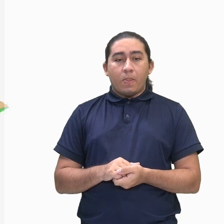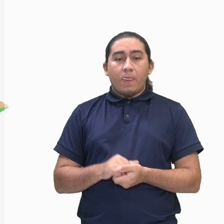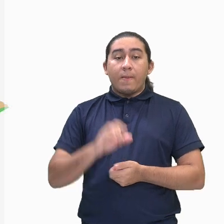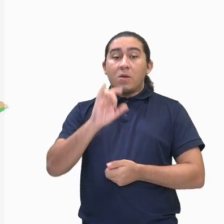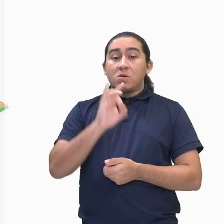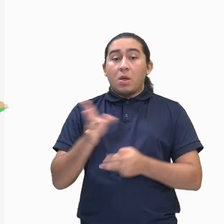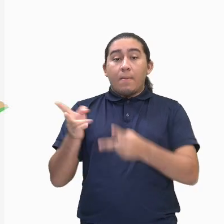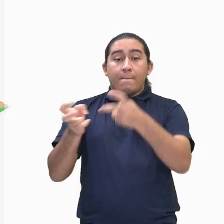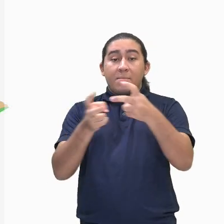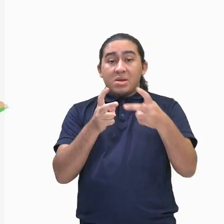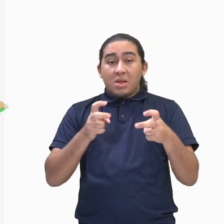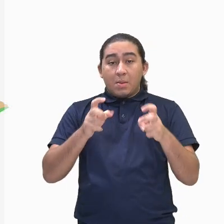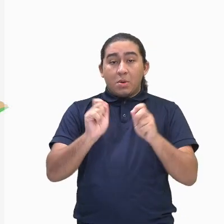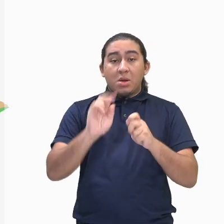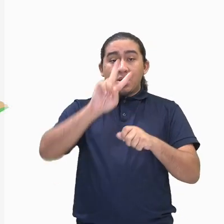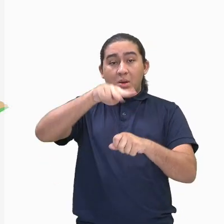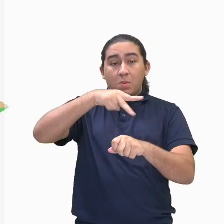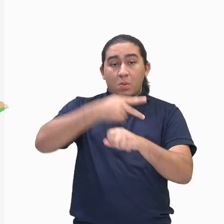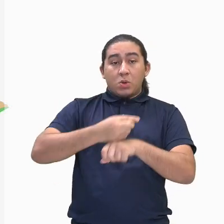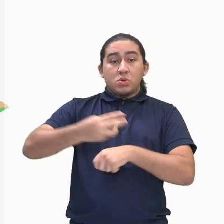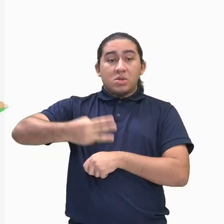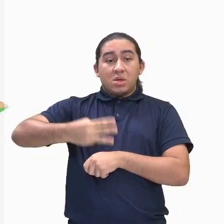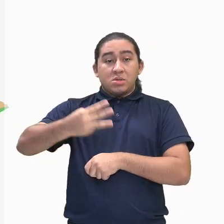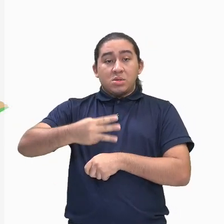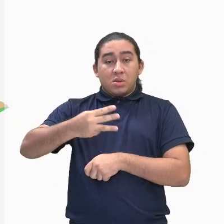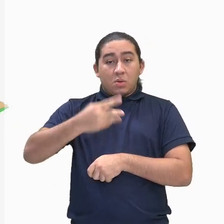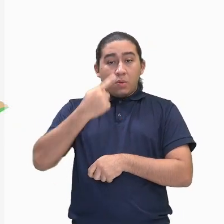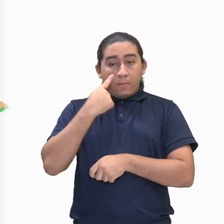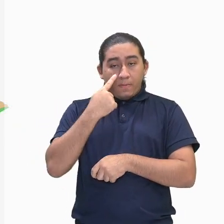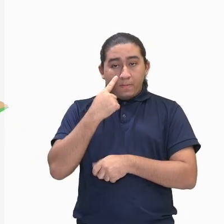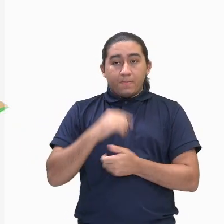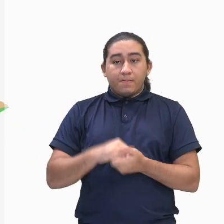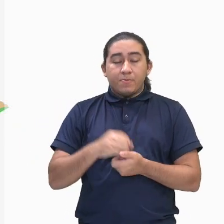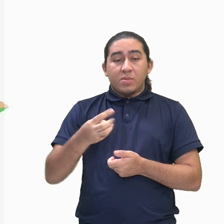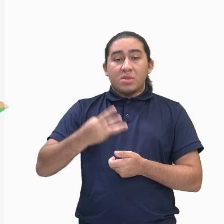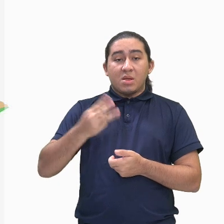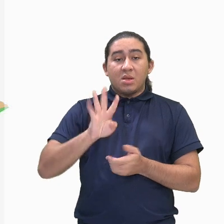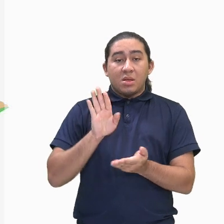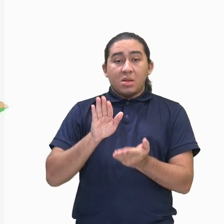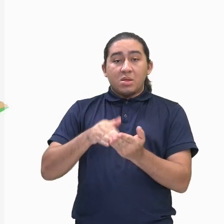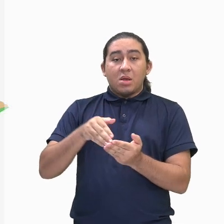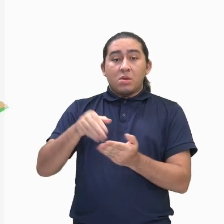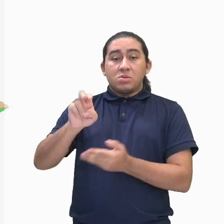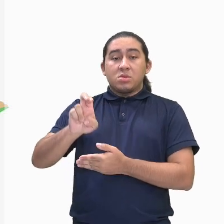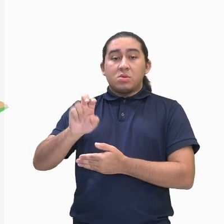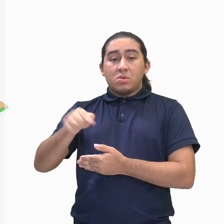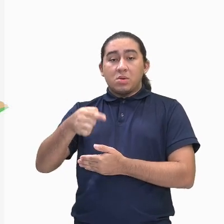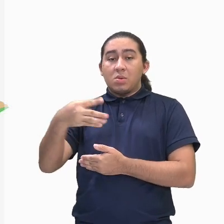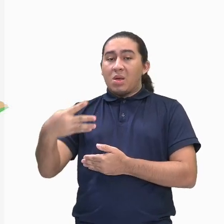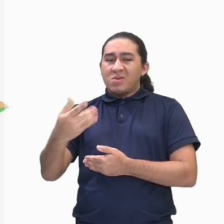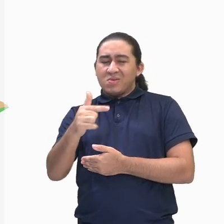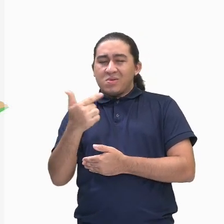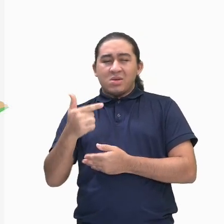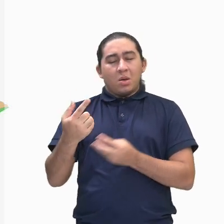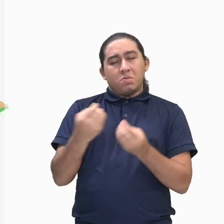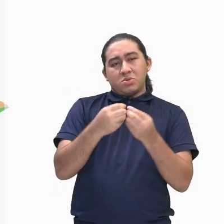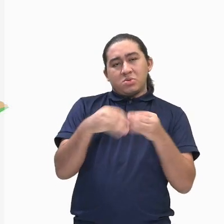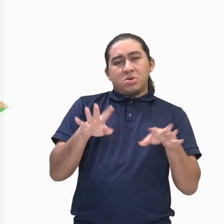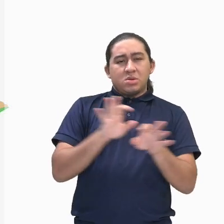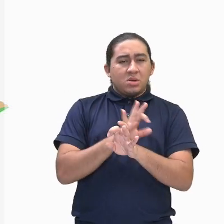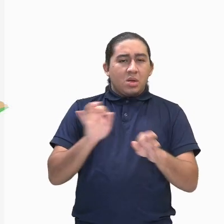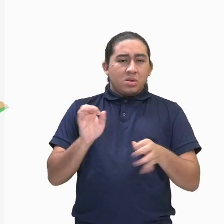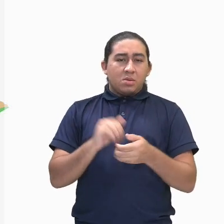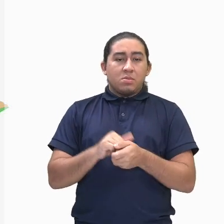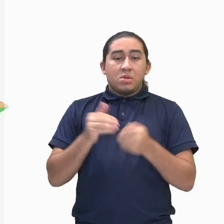os terremotos a partir do 3. Olha lá, do 3,5 ao 5,4 não causa muitos danos. A partir do 5,